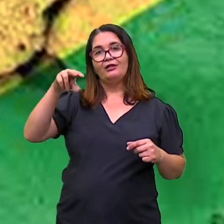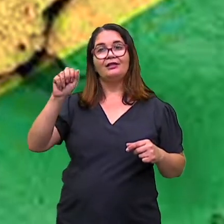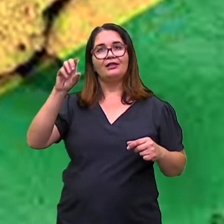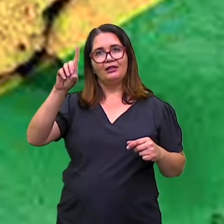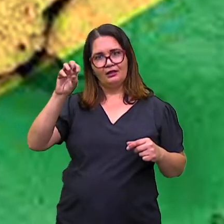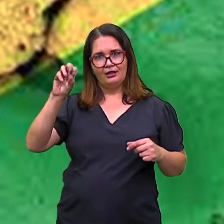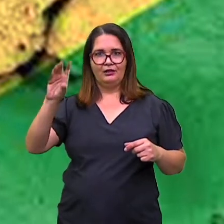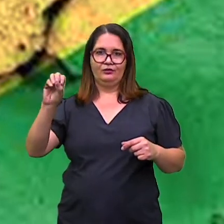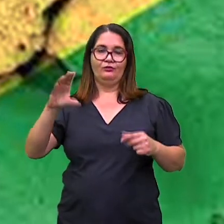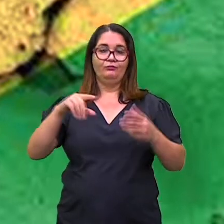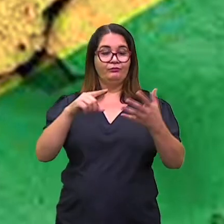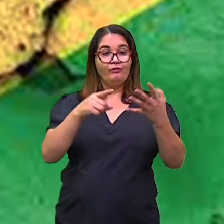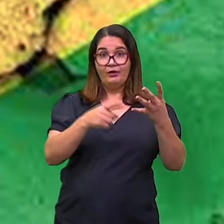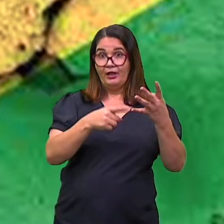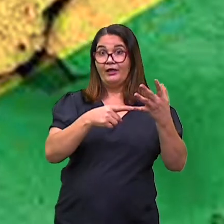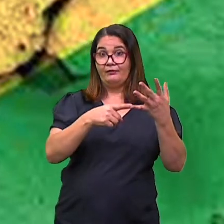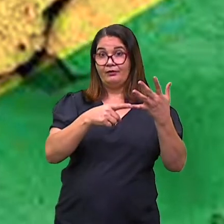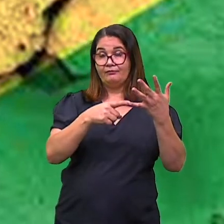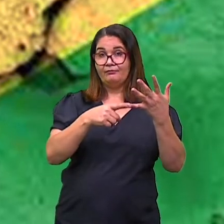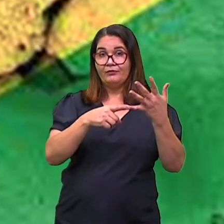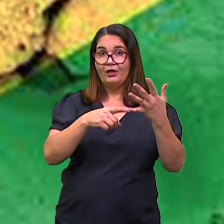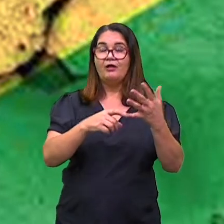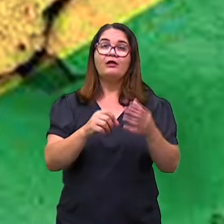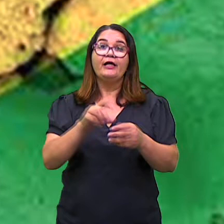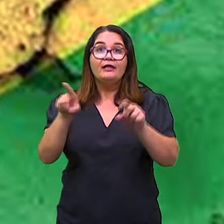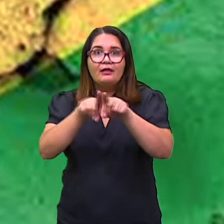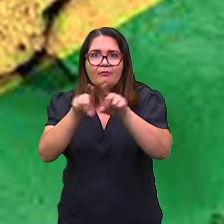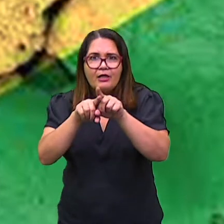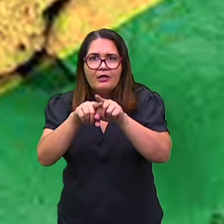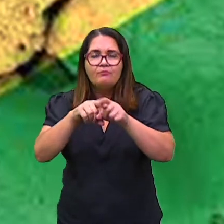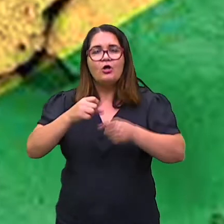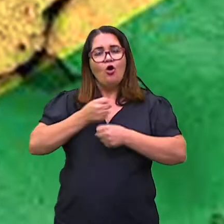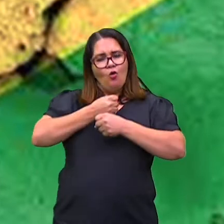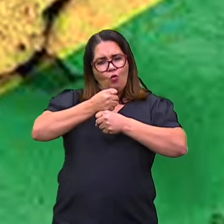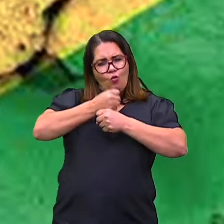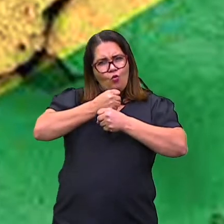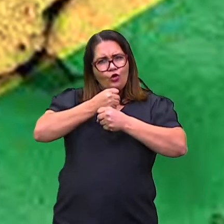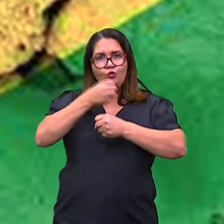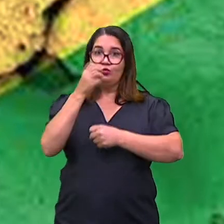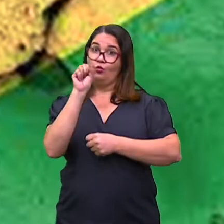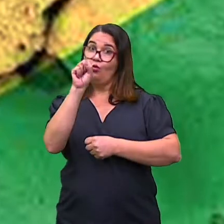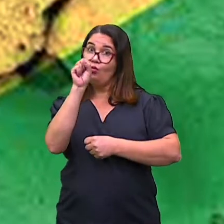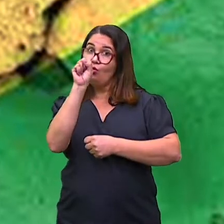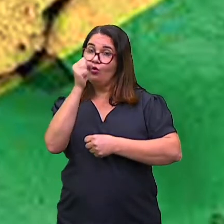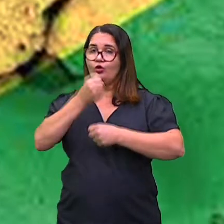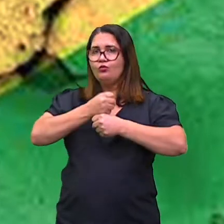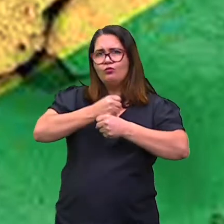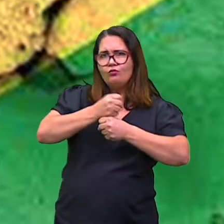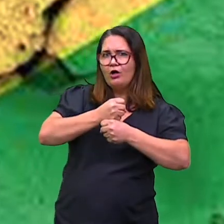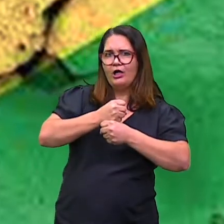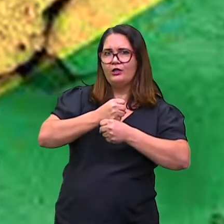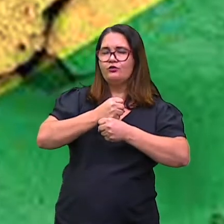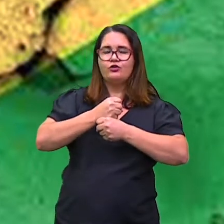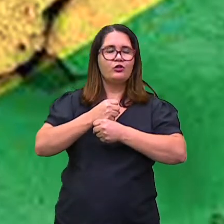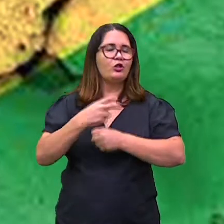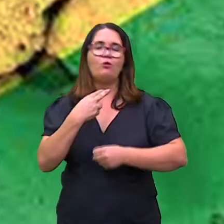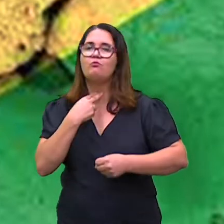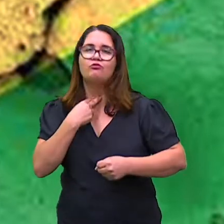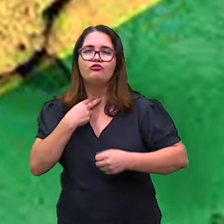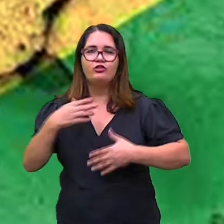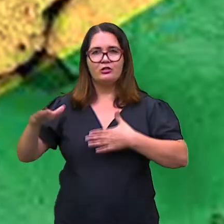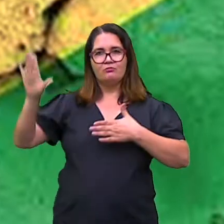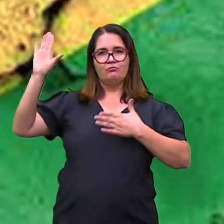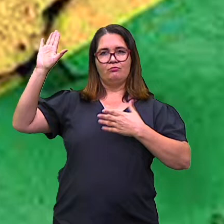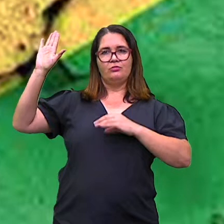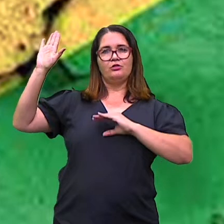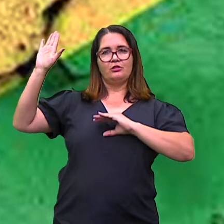sua inelegibilidade por 8 anos. O último desses impeachments foi